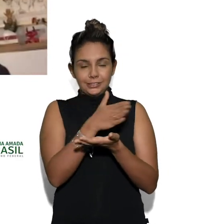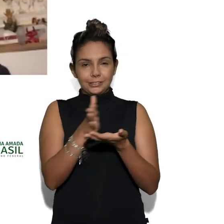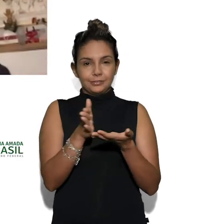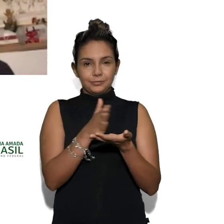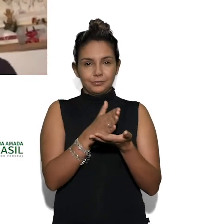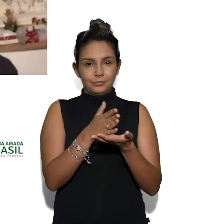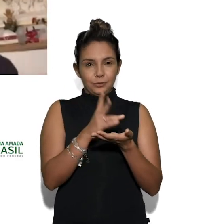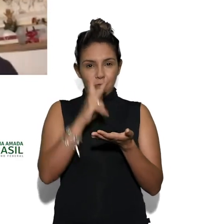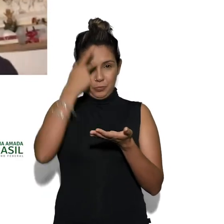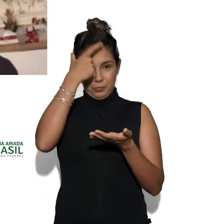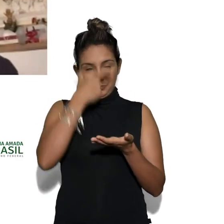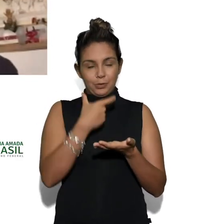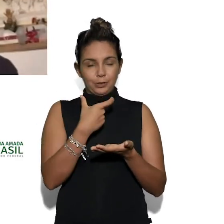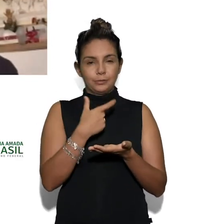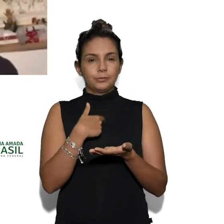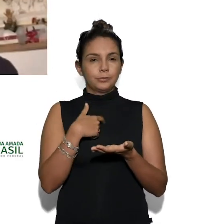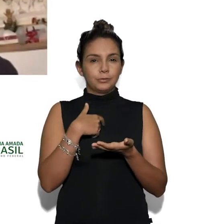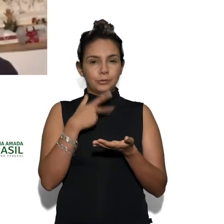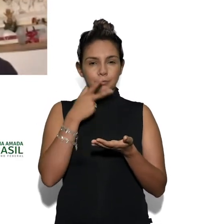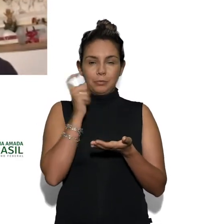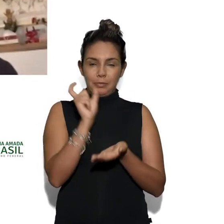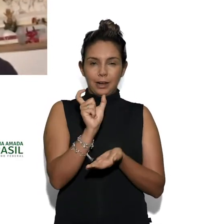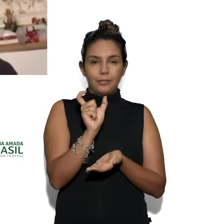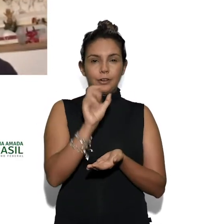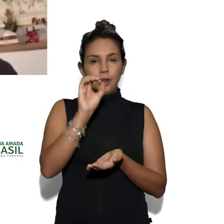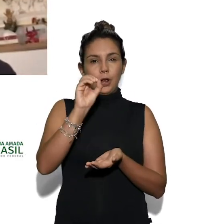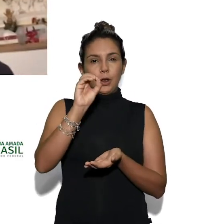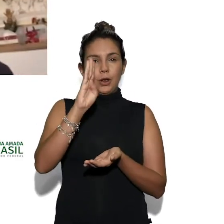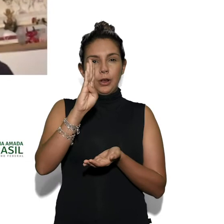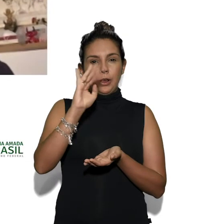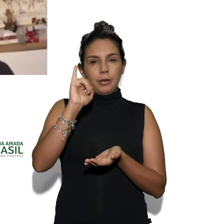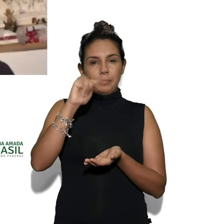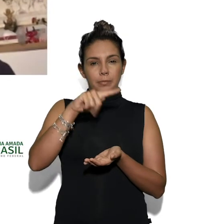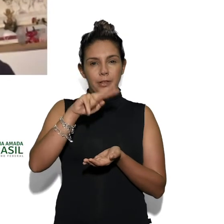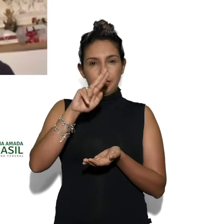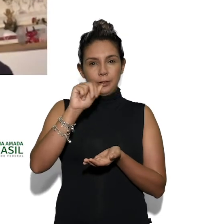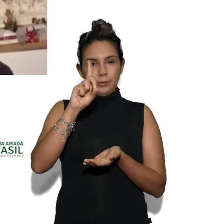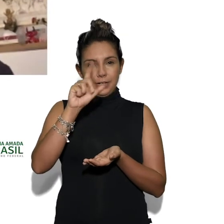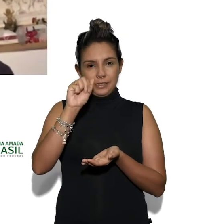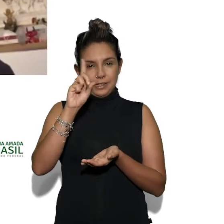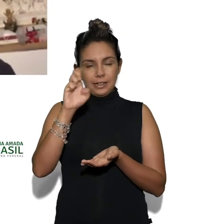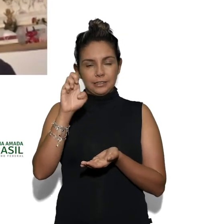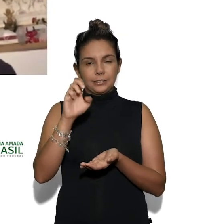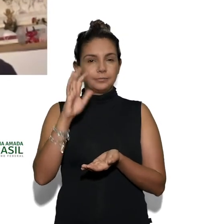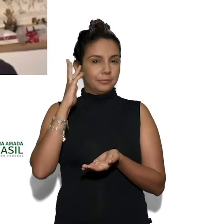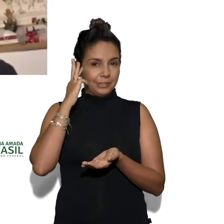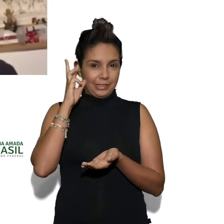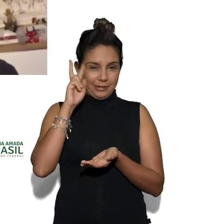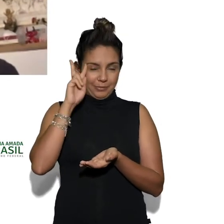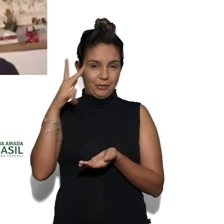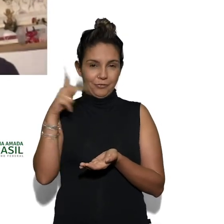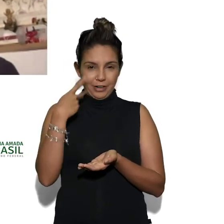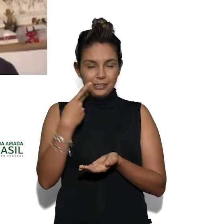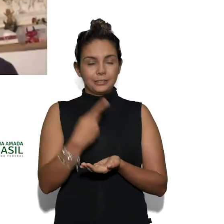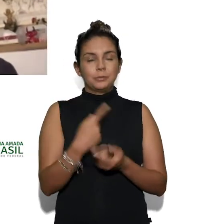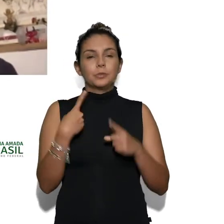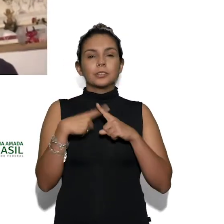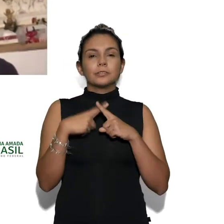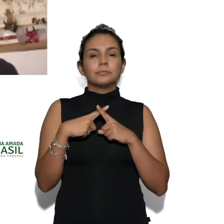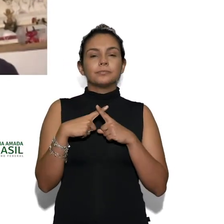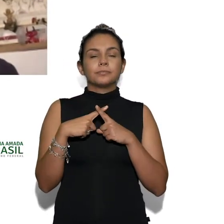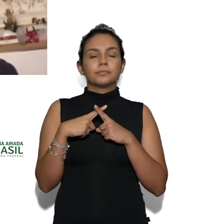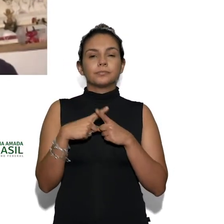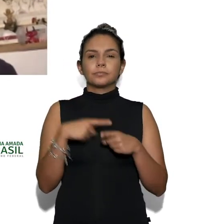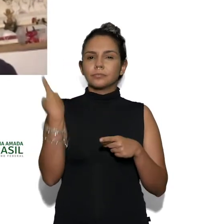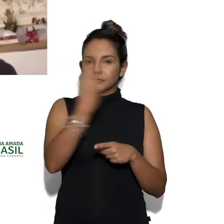inexistente do ser humano. Aqui estou aqui com essa palavra parada na memória da sua fala, porque